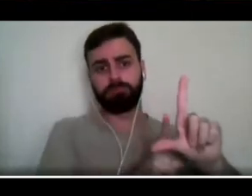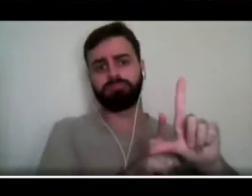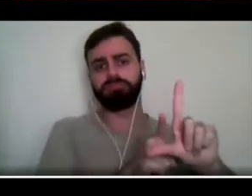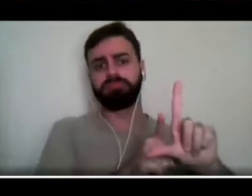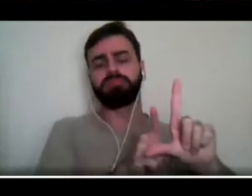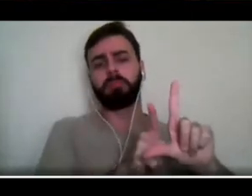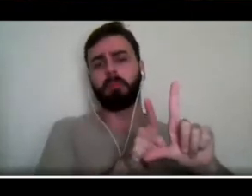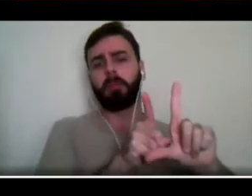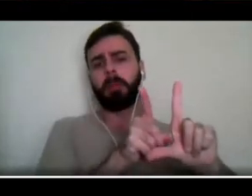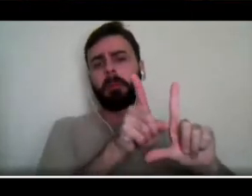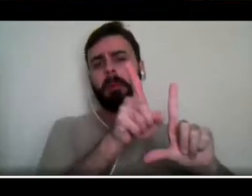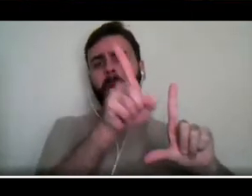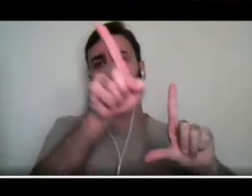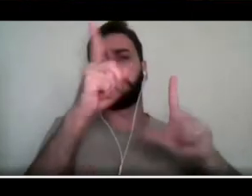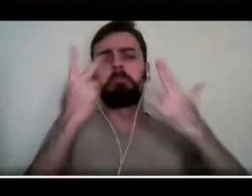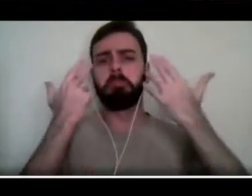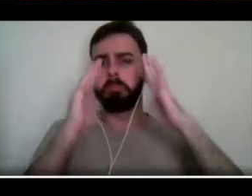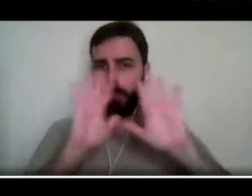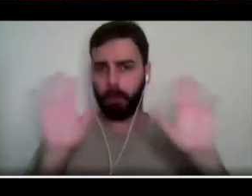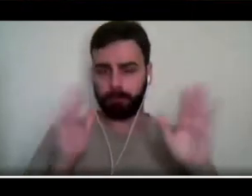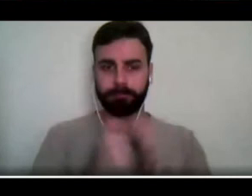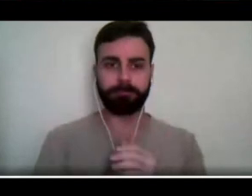velocidade